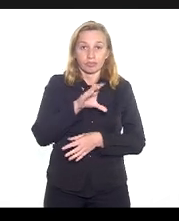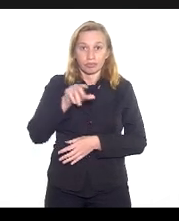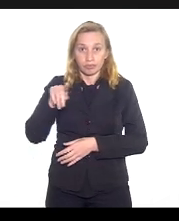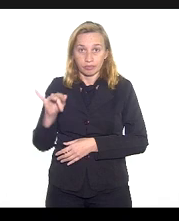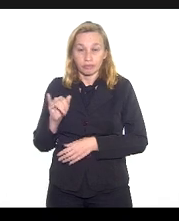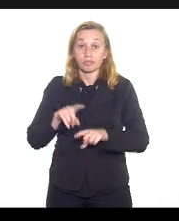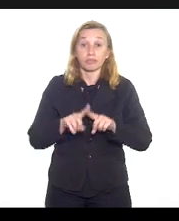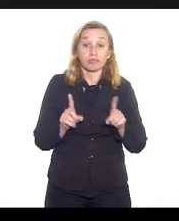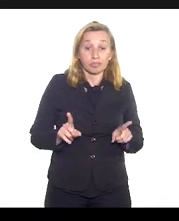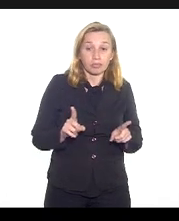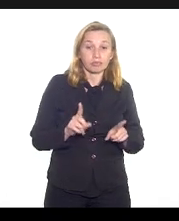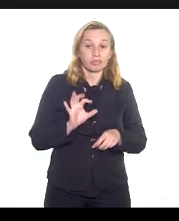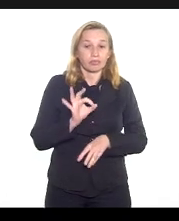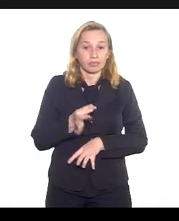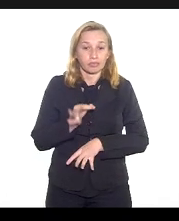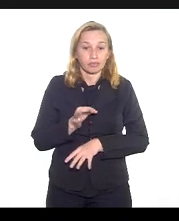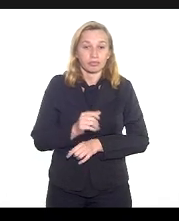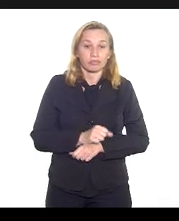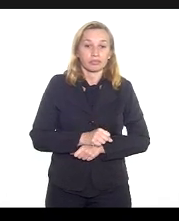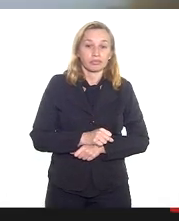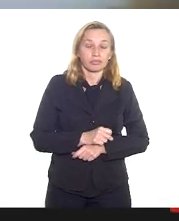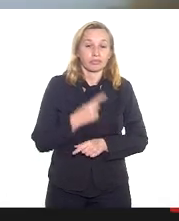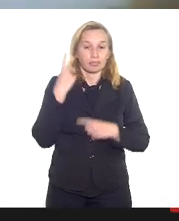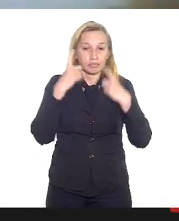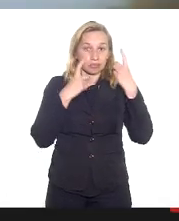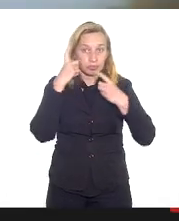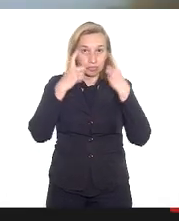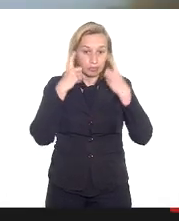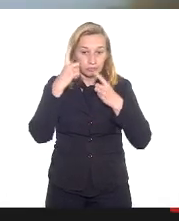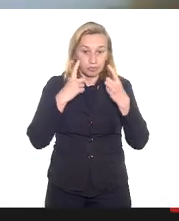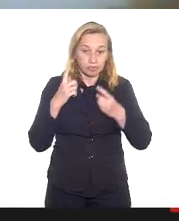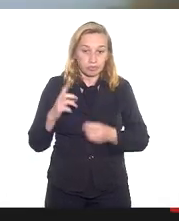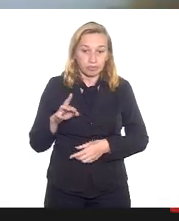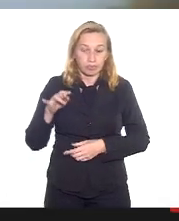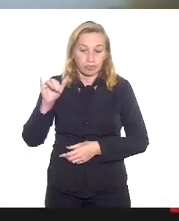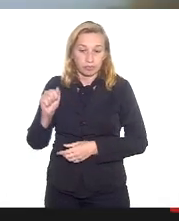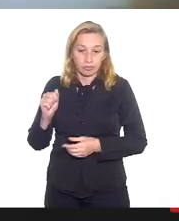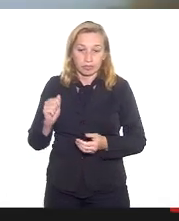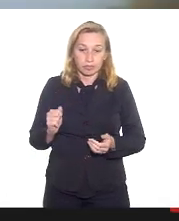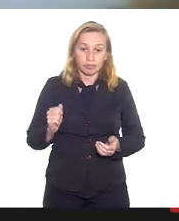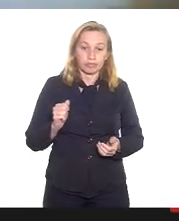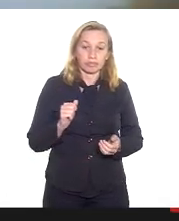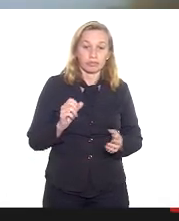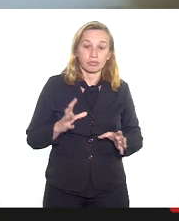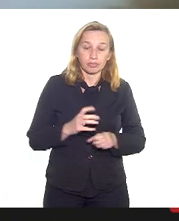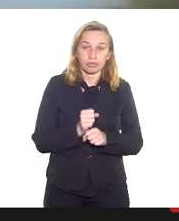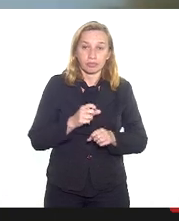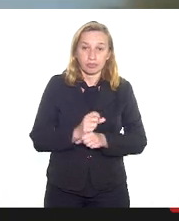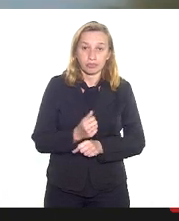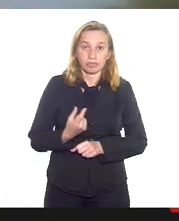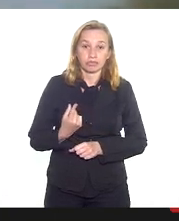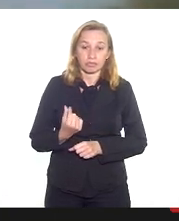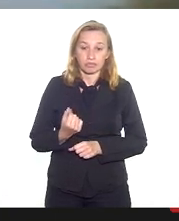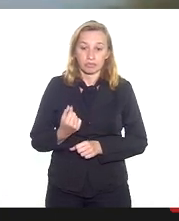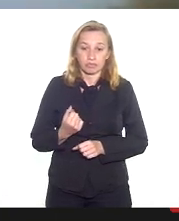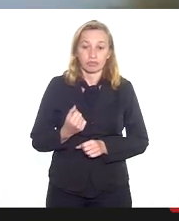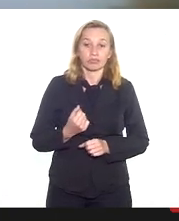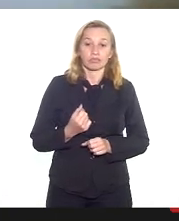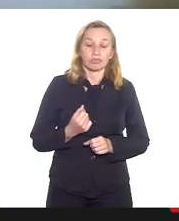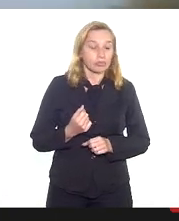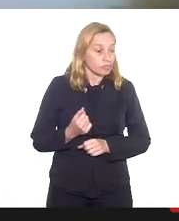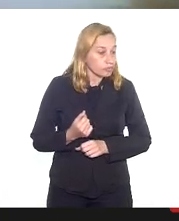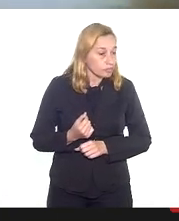mas, evidentemente, ele também está preocupado com a receita tributária que deriva, né, da exploração